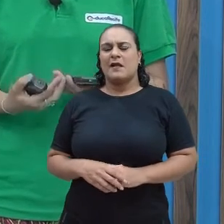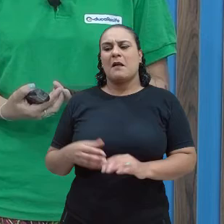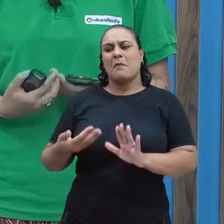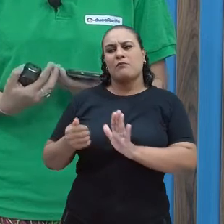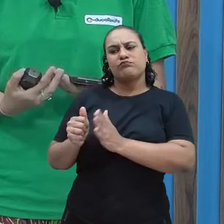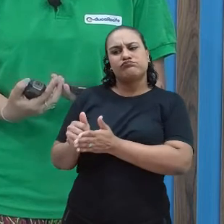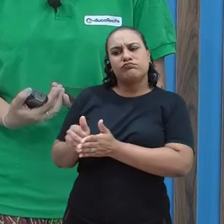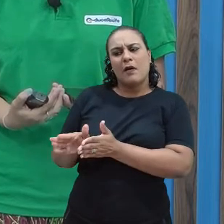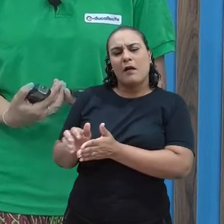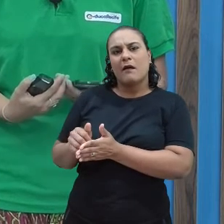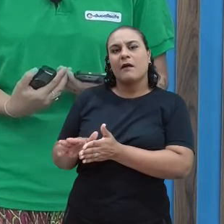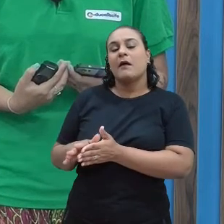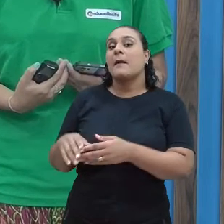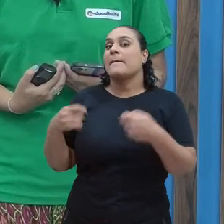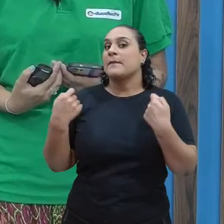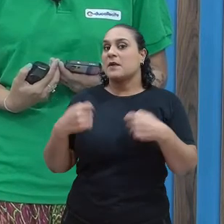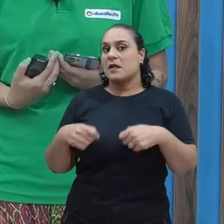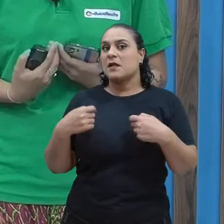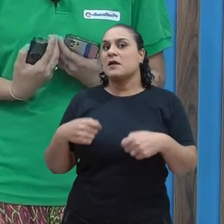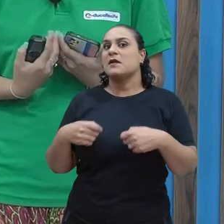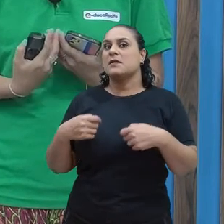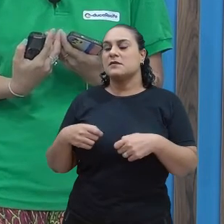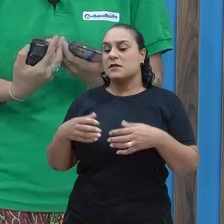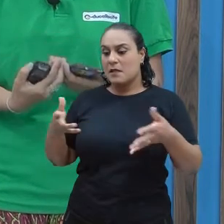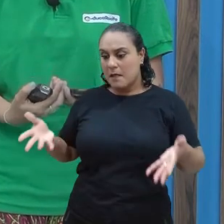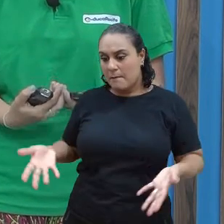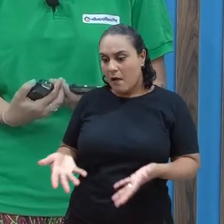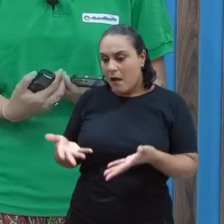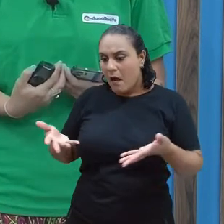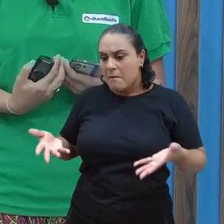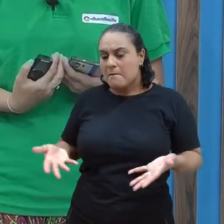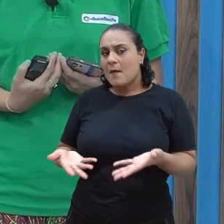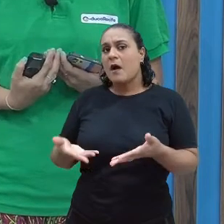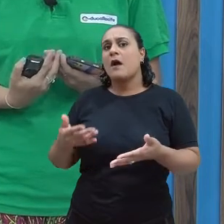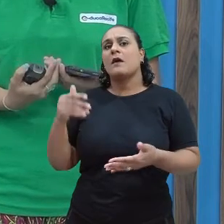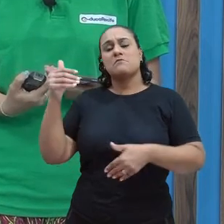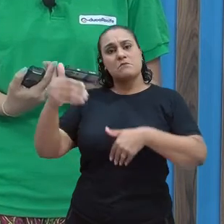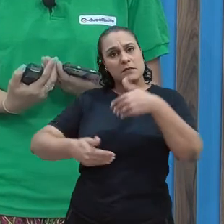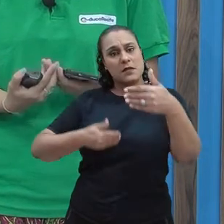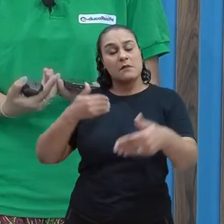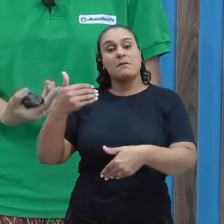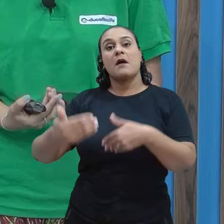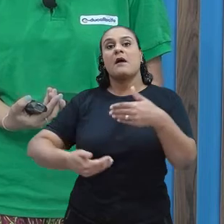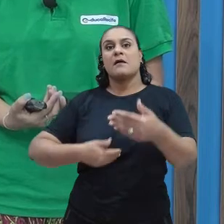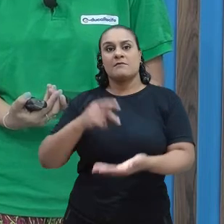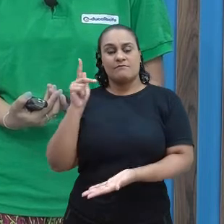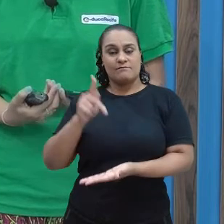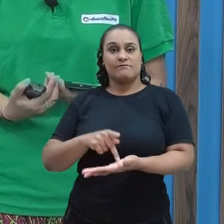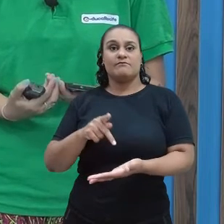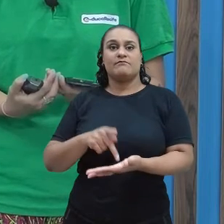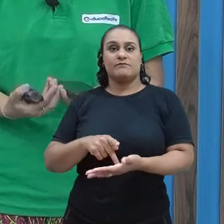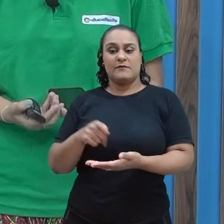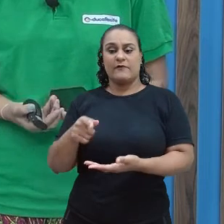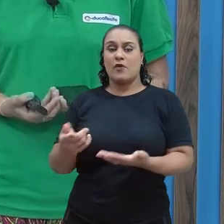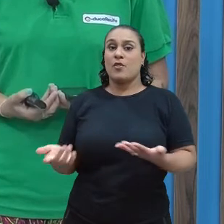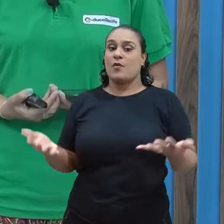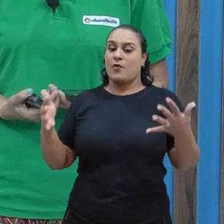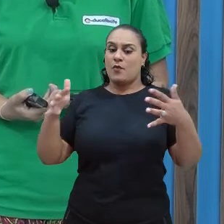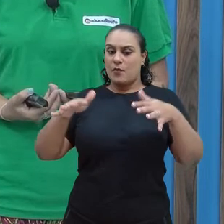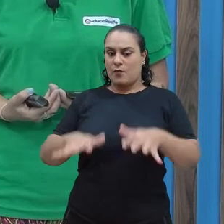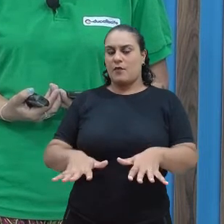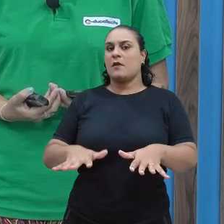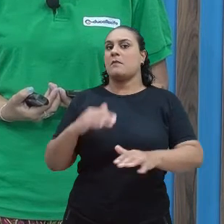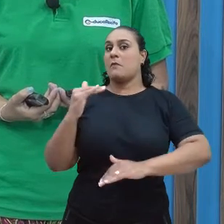gente precisa dar voz, precisa que essas pessoas participem, precisa que essas pessoas sejam incluídas, para que a gente realmente possa